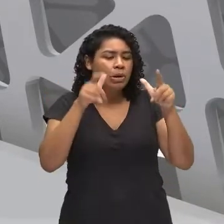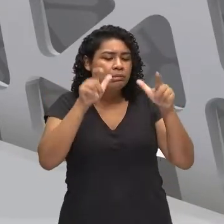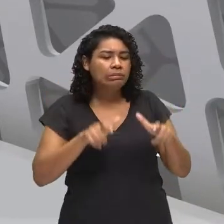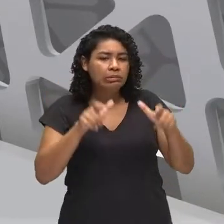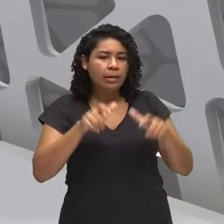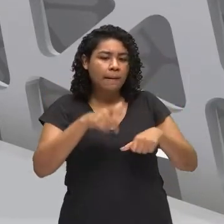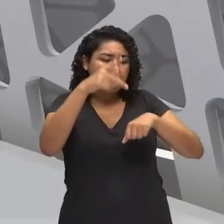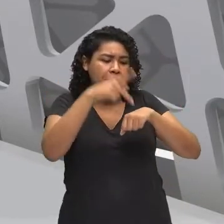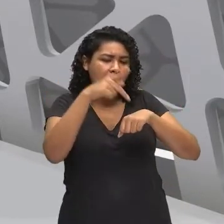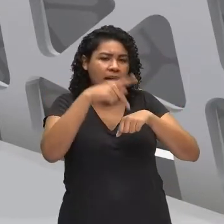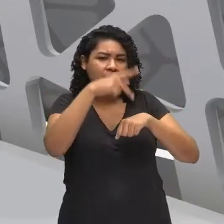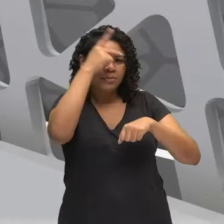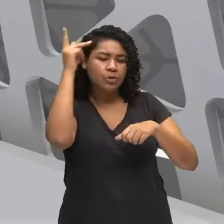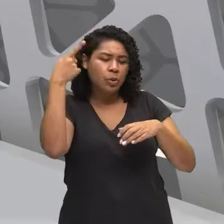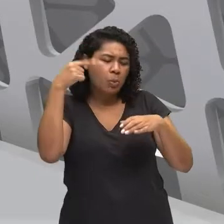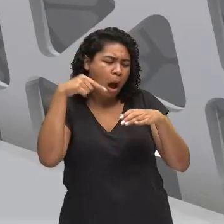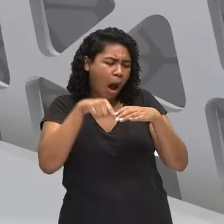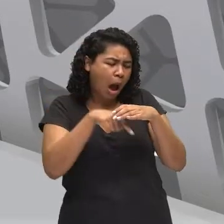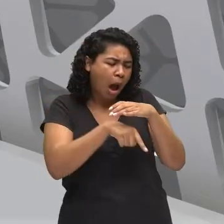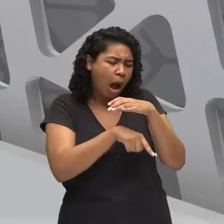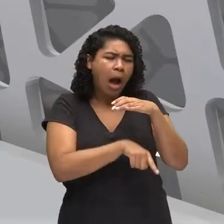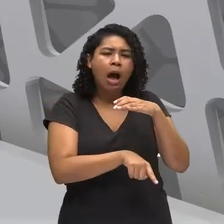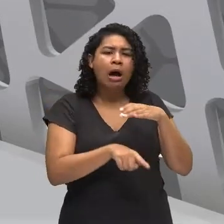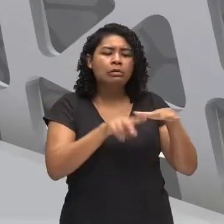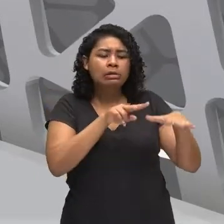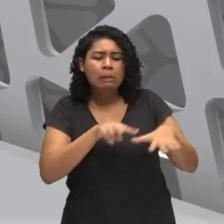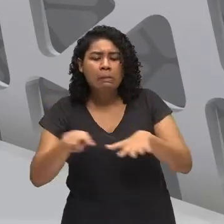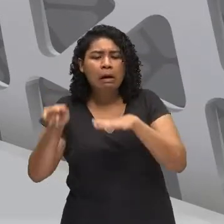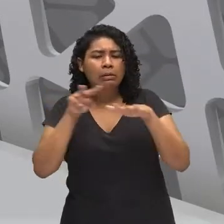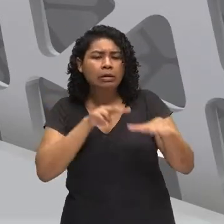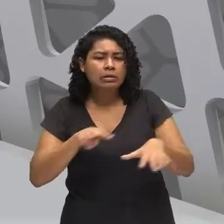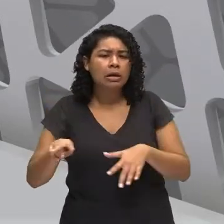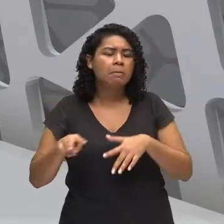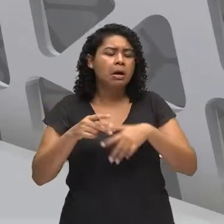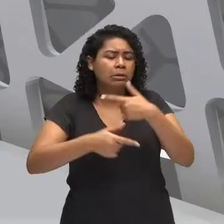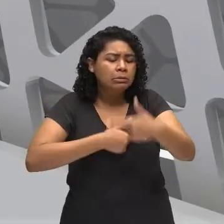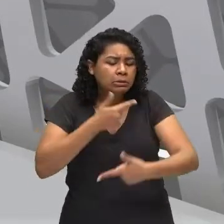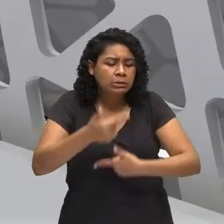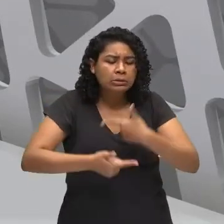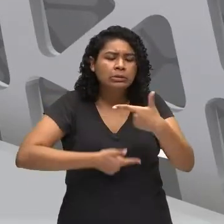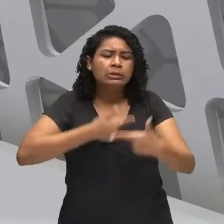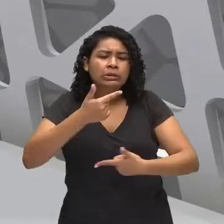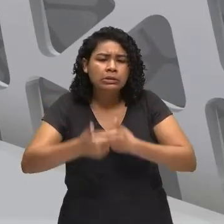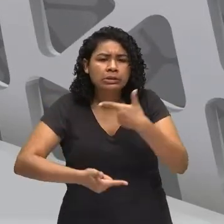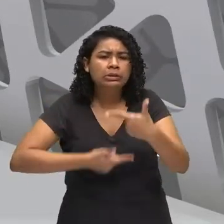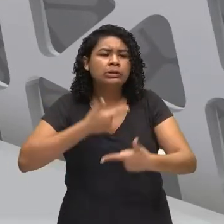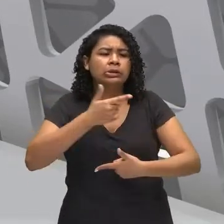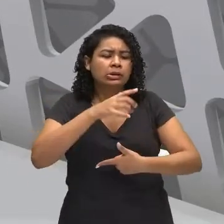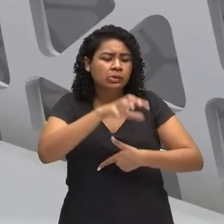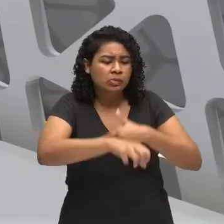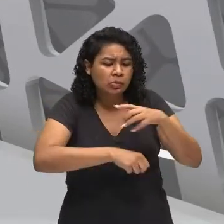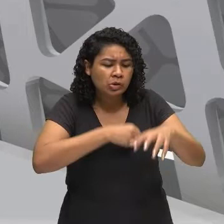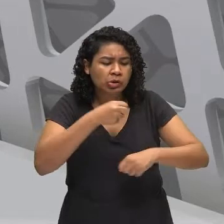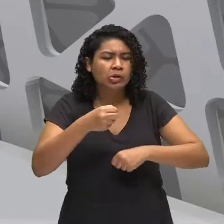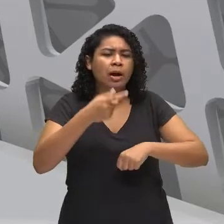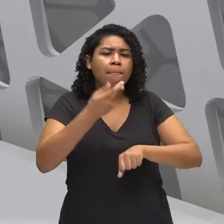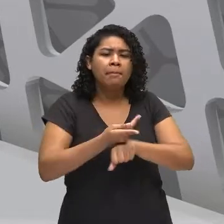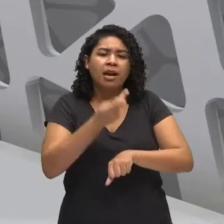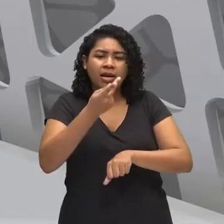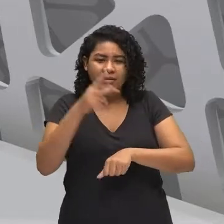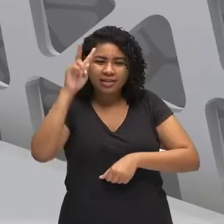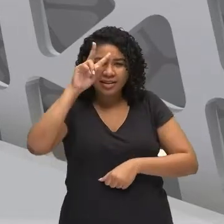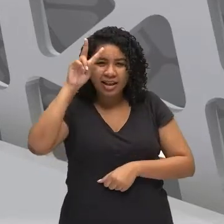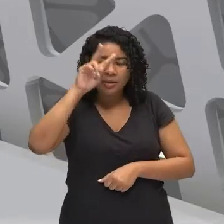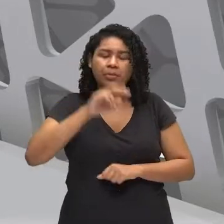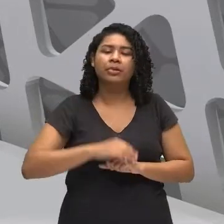semanas enterrados ali dentro das zonas de mineração, escavando toneladas de prata. Lembra que a gente viu com ela